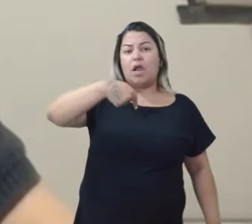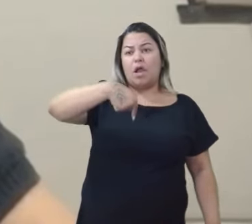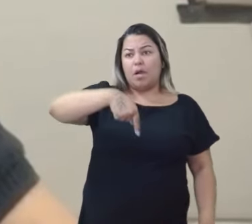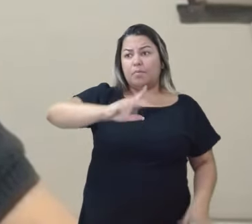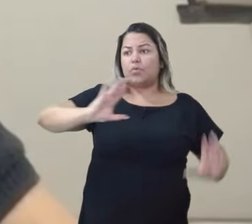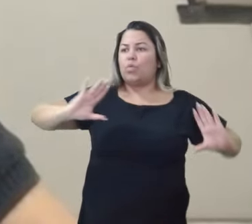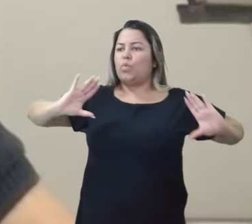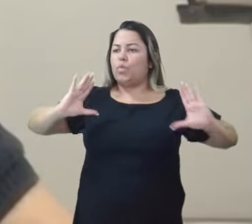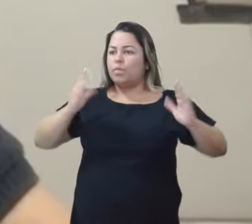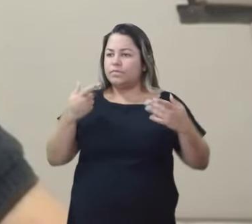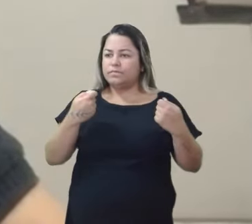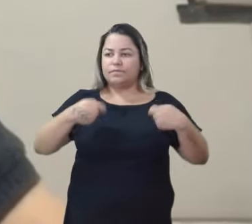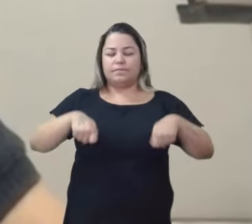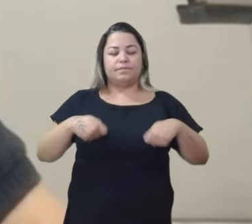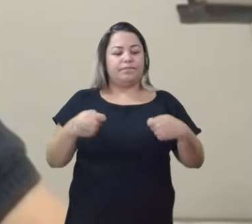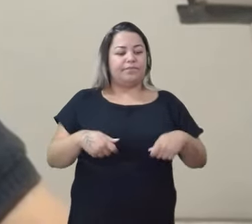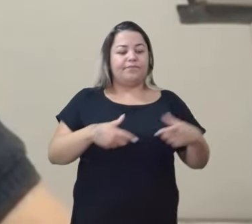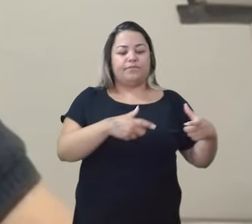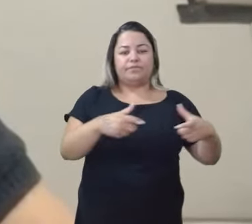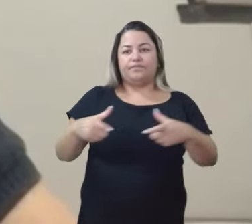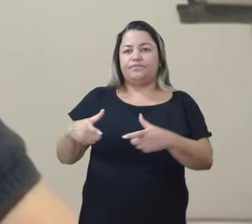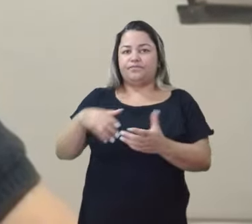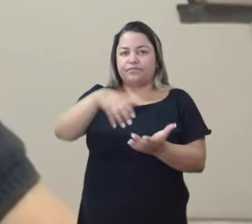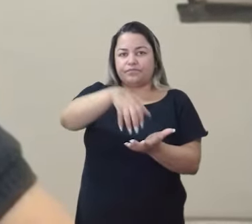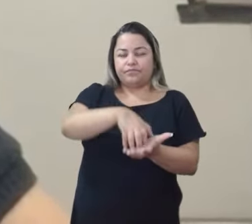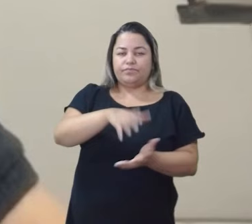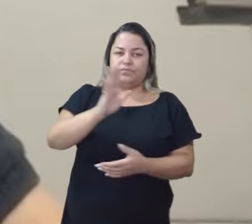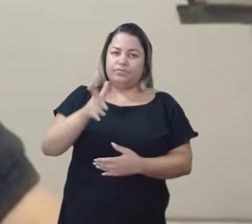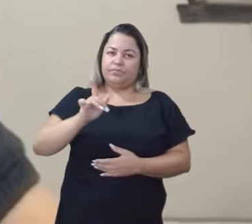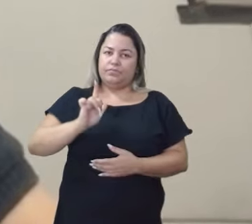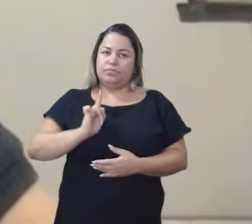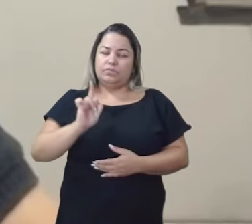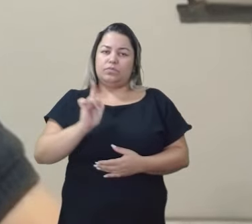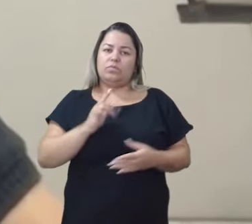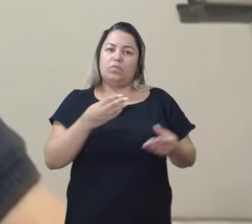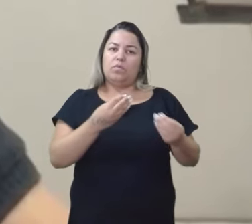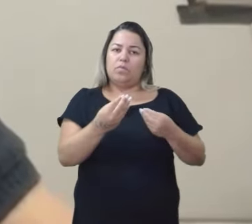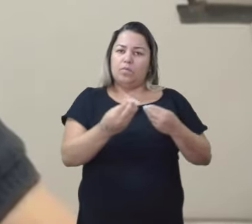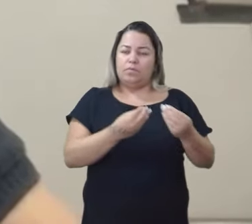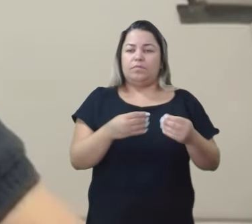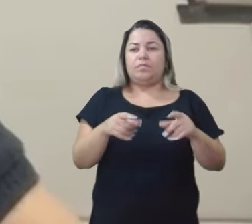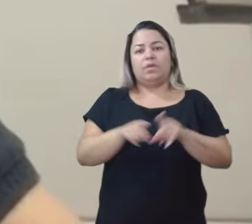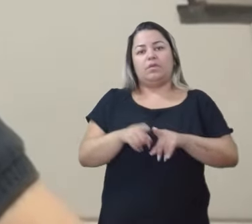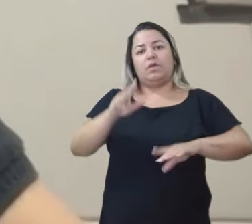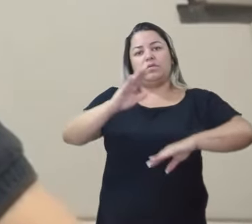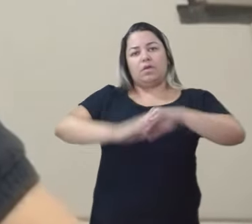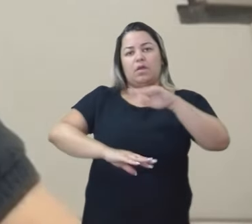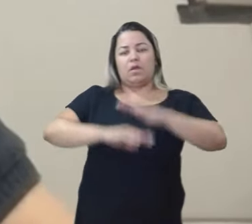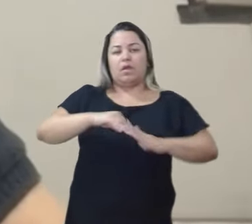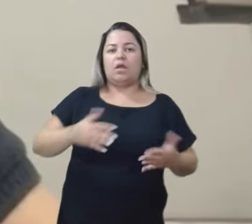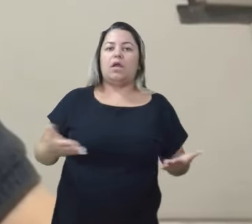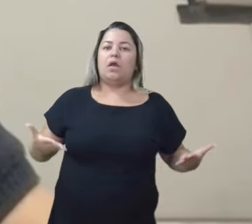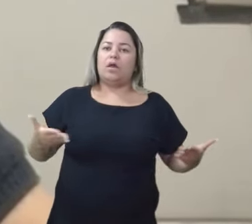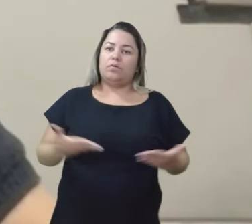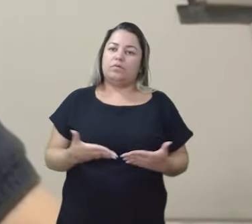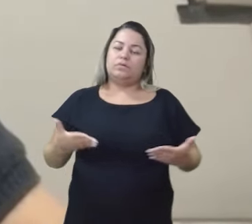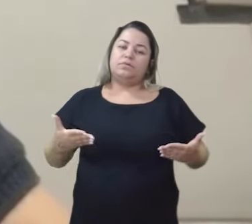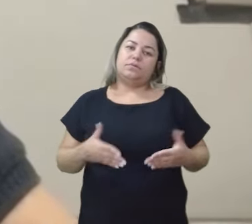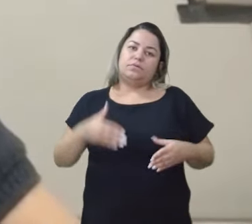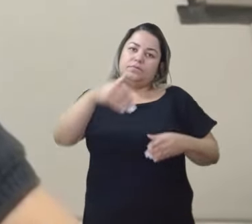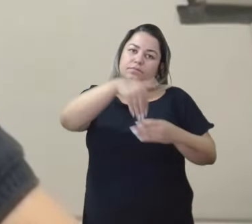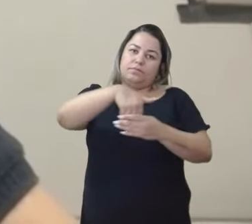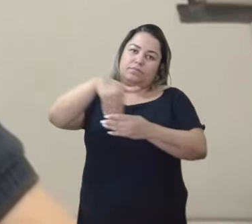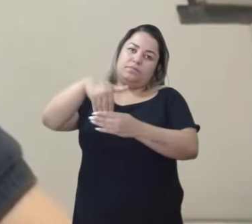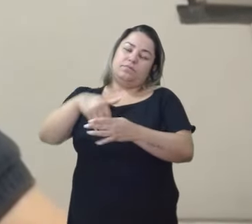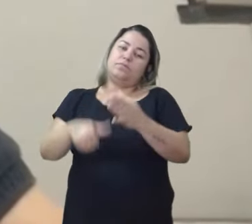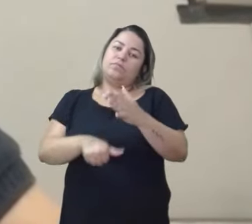o que precisava em cada localidade. E aí a gente já tem um norte de como começar a atuar, agora que eleitos, a partir de 1º de